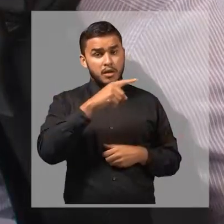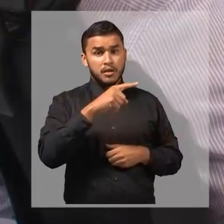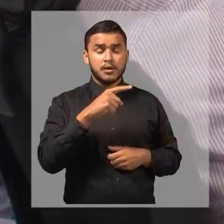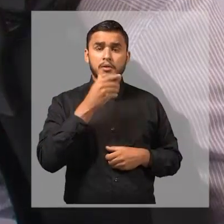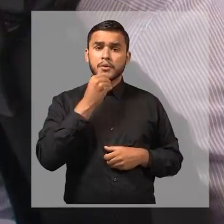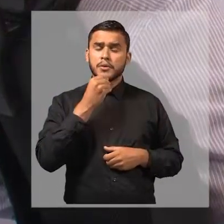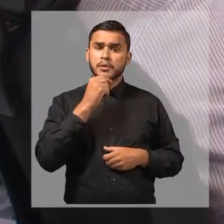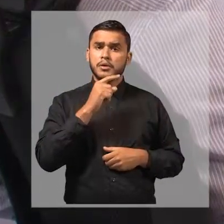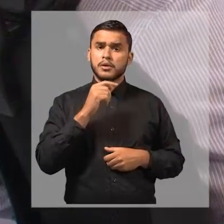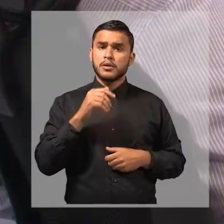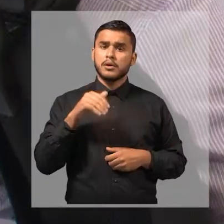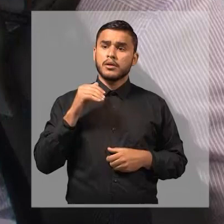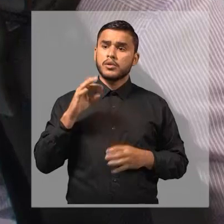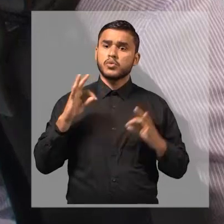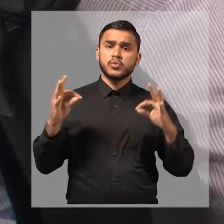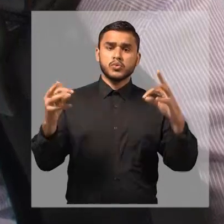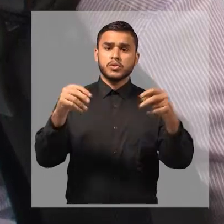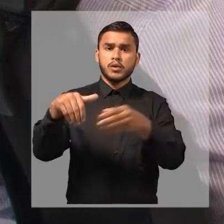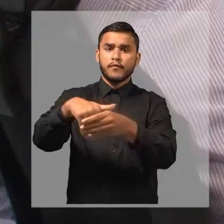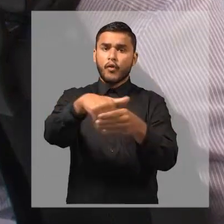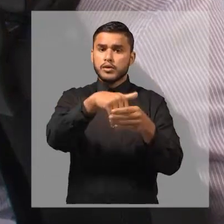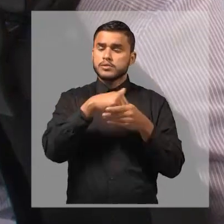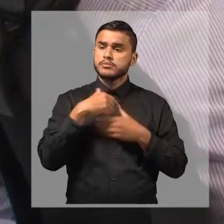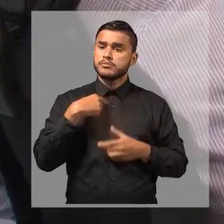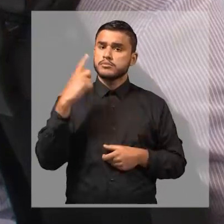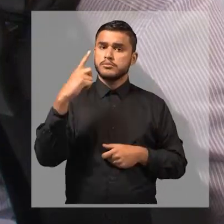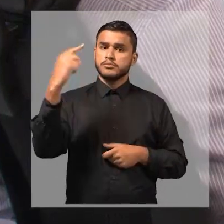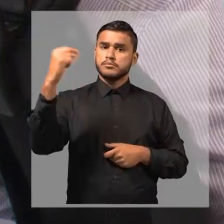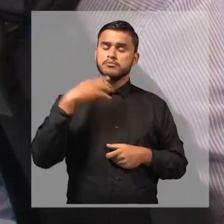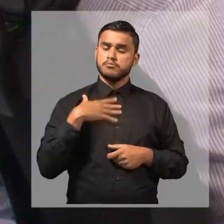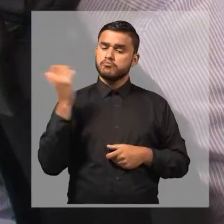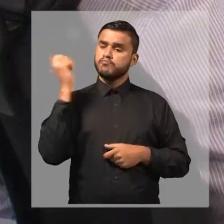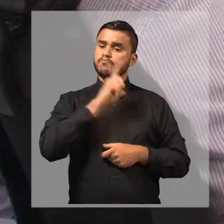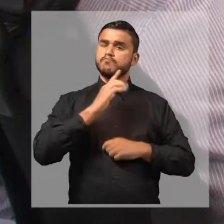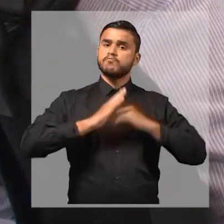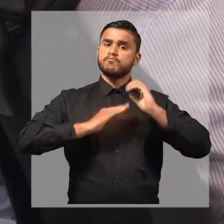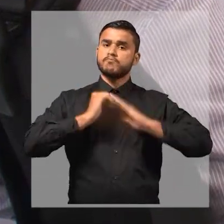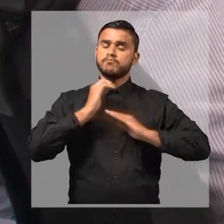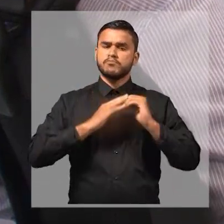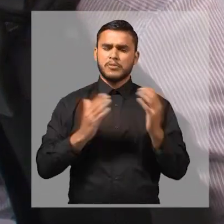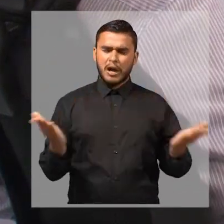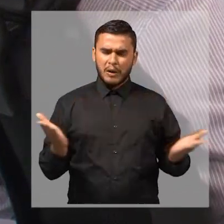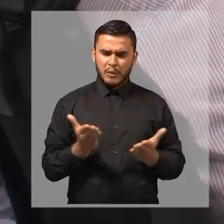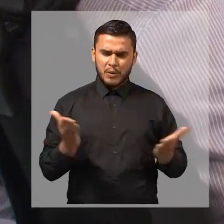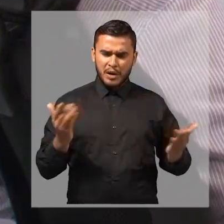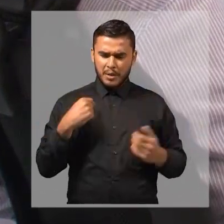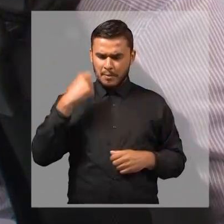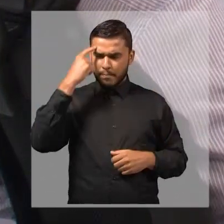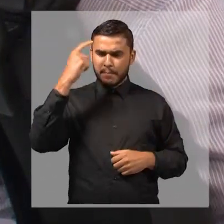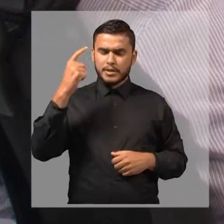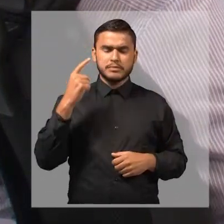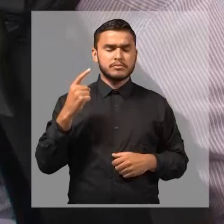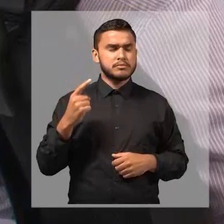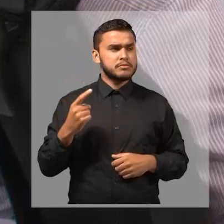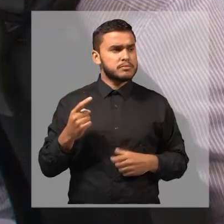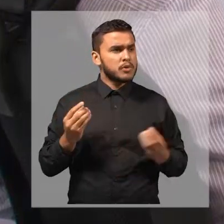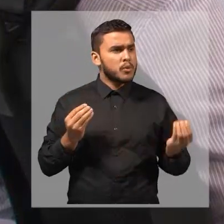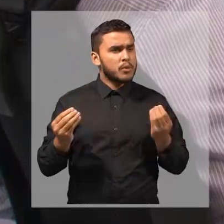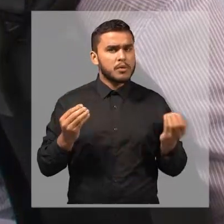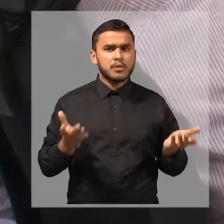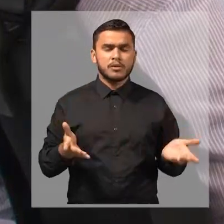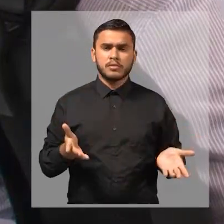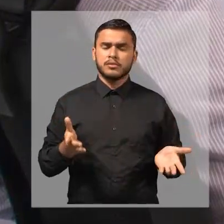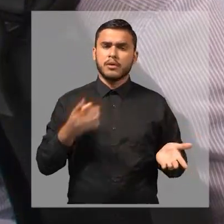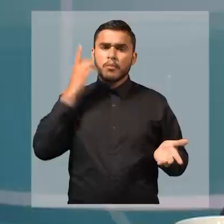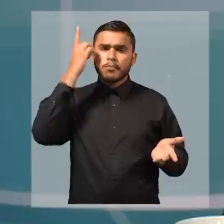Ele certamente foi eleito pelos pares, não é? Por merecimento. E faz uma coisa dessa. Não é? Quer dizer, é inacreditável.